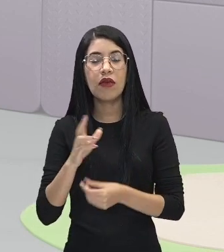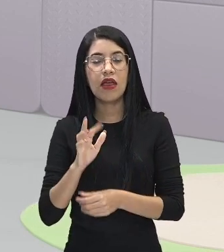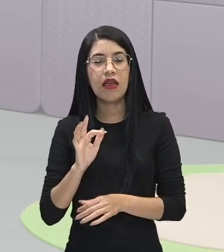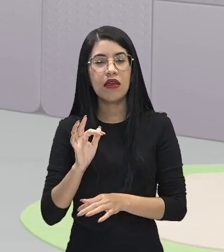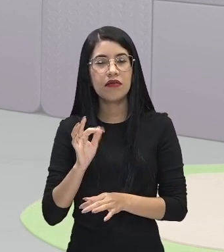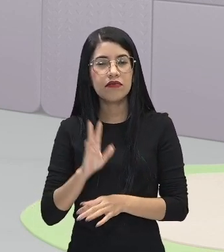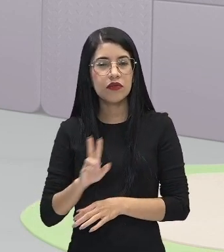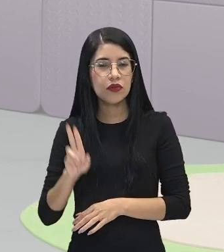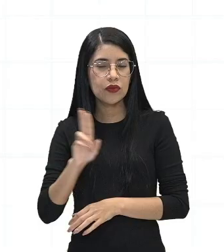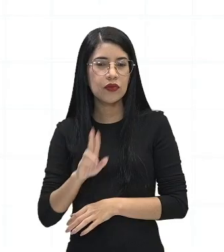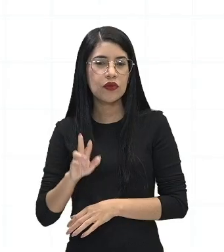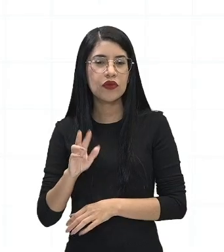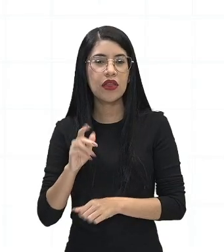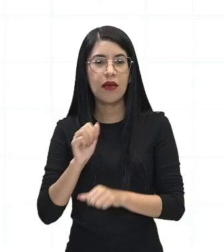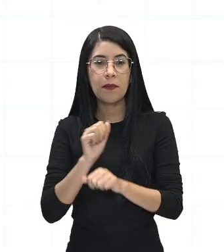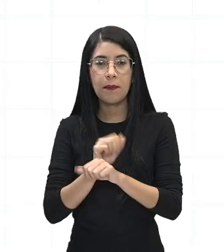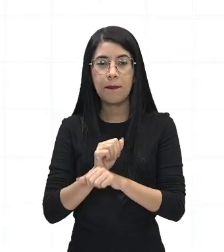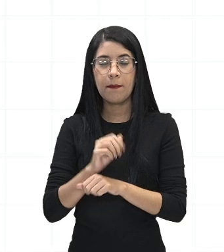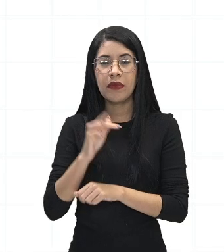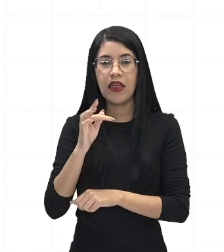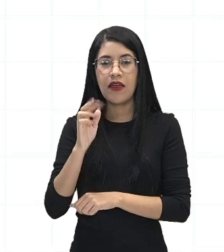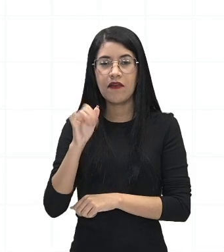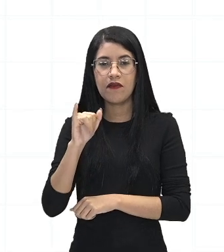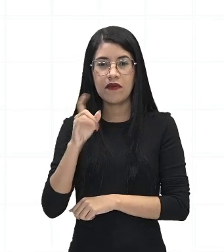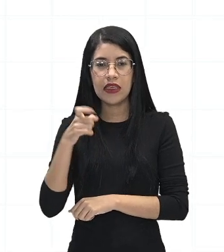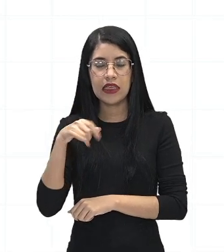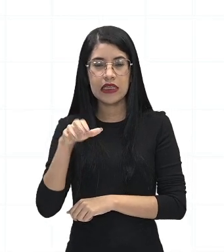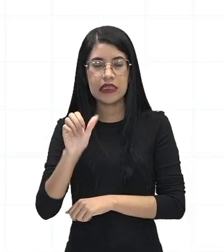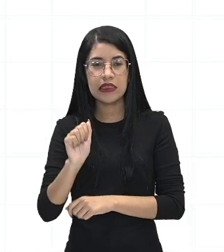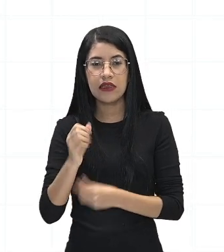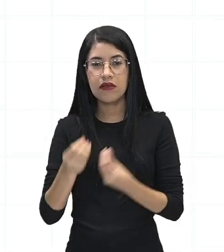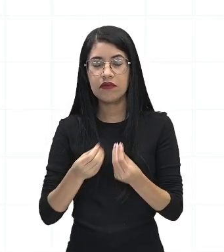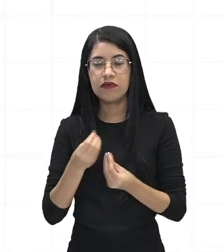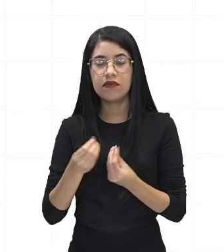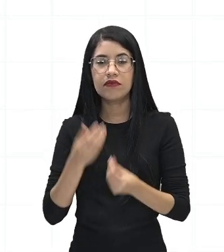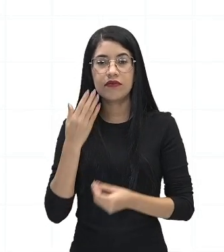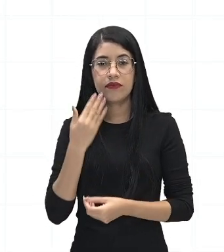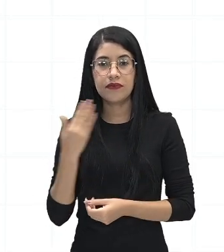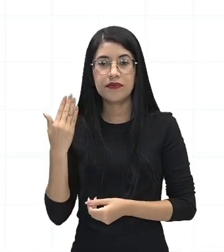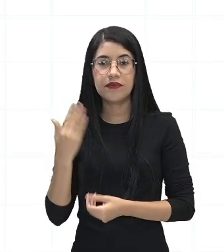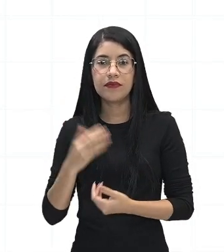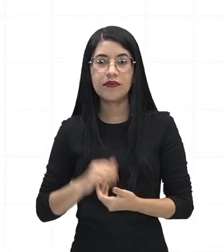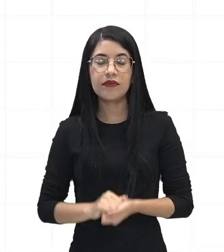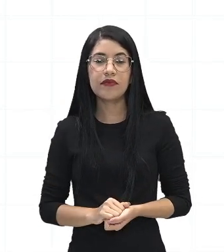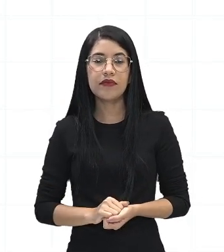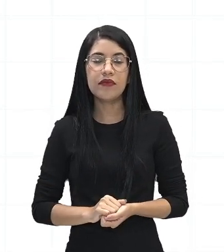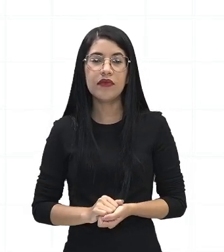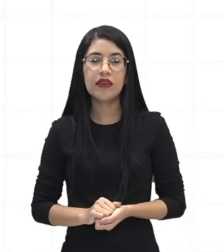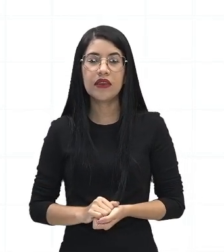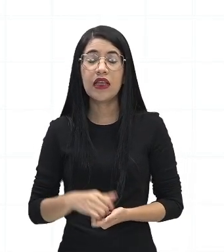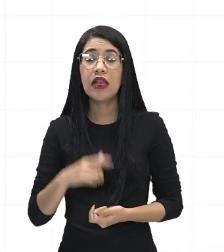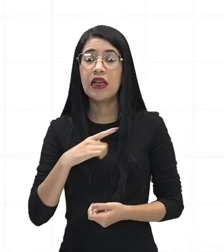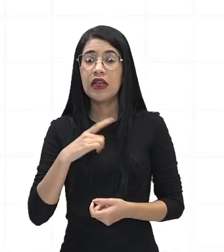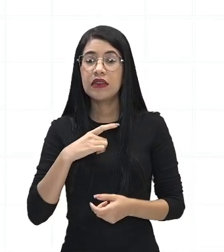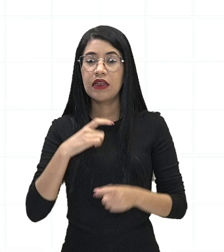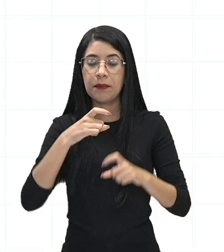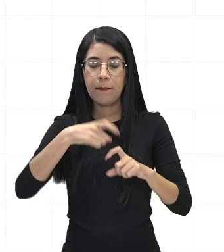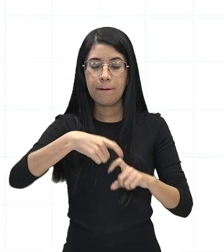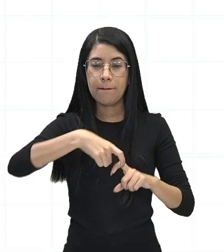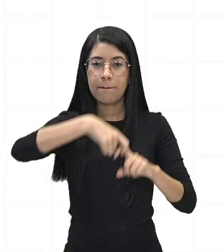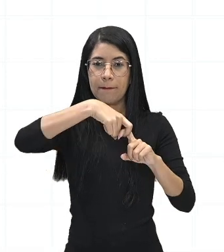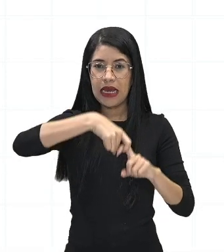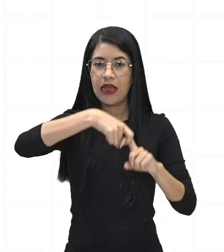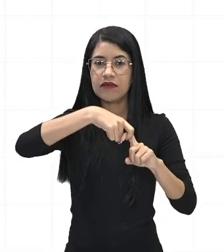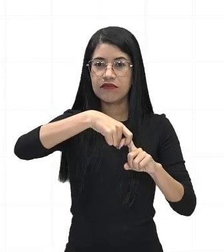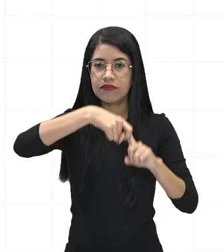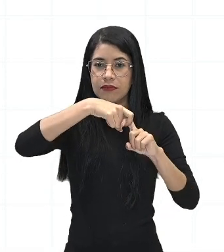ou polias fixas, tá? Você observa aí, olha, que as roldanas fixas, ela tem o seu eixo preso